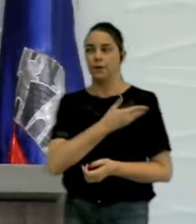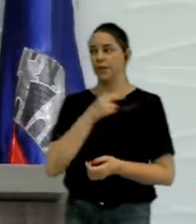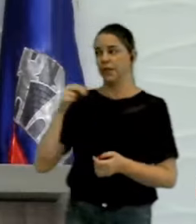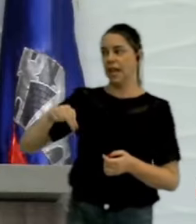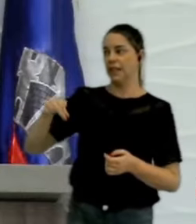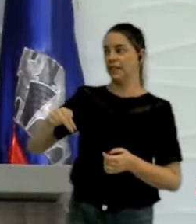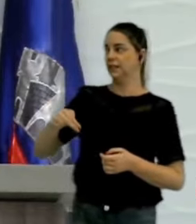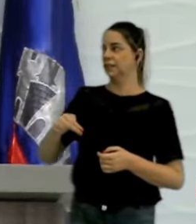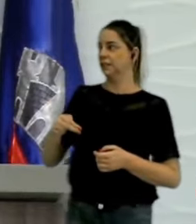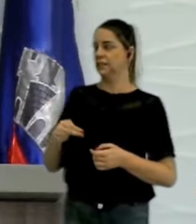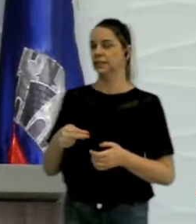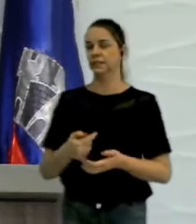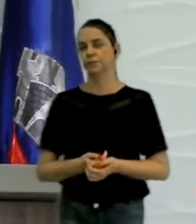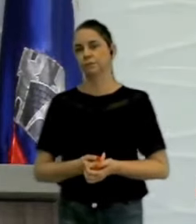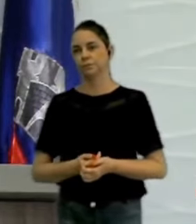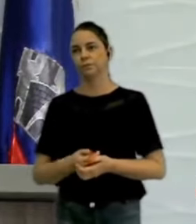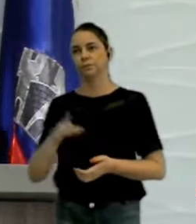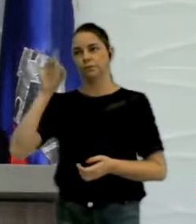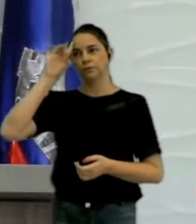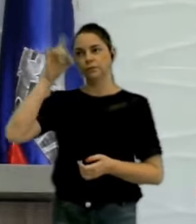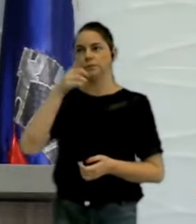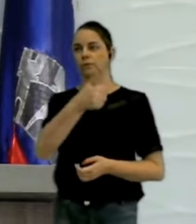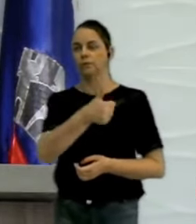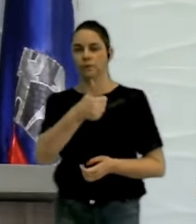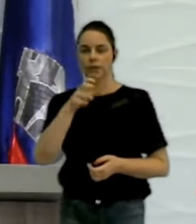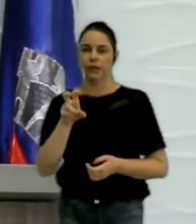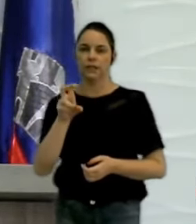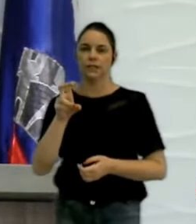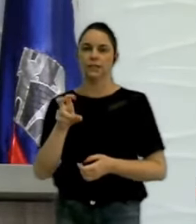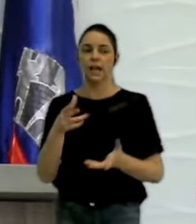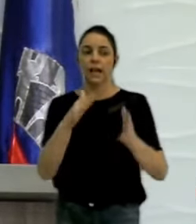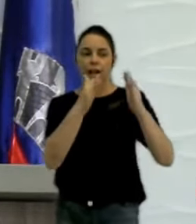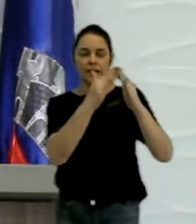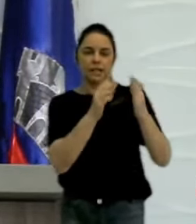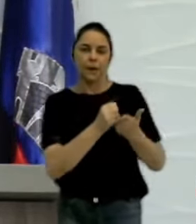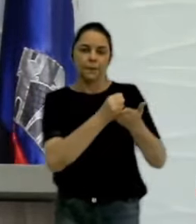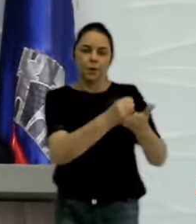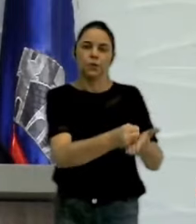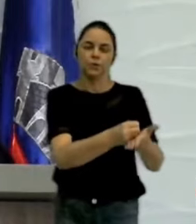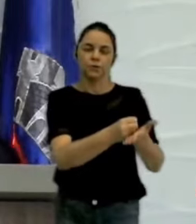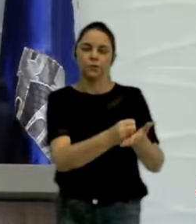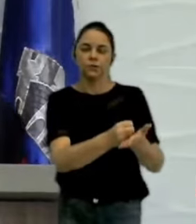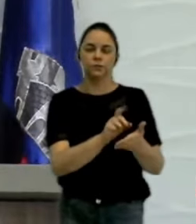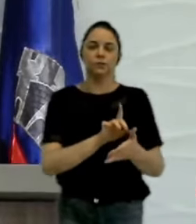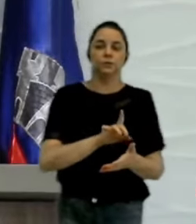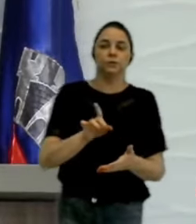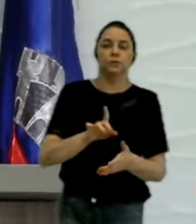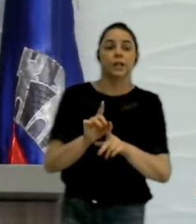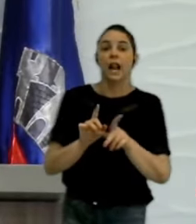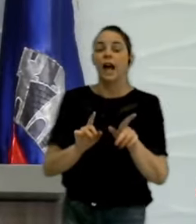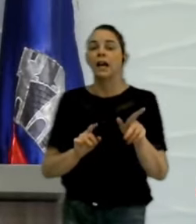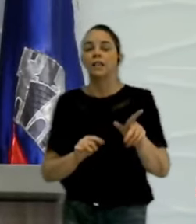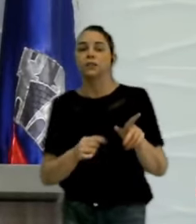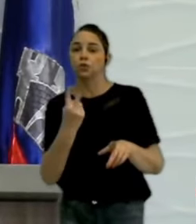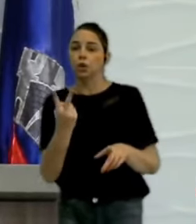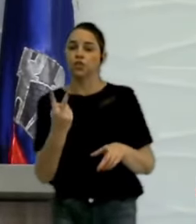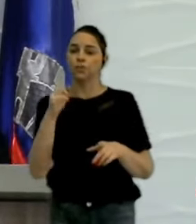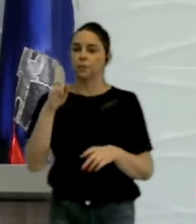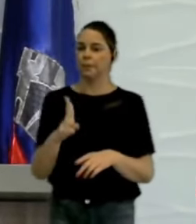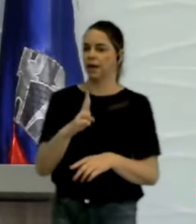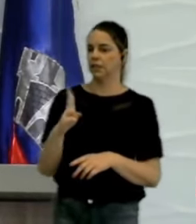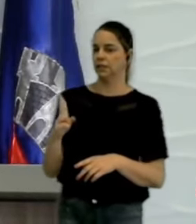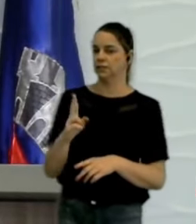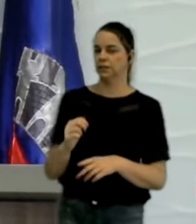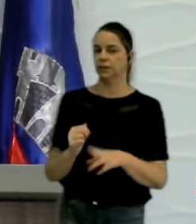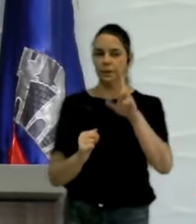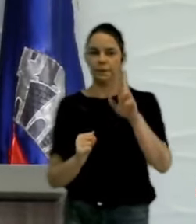aqui hoje, agora dia 15, na casa de apoio. E lá tinha dois padres, viu, colega Pachequim?